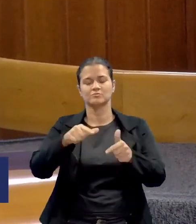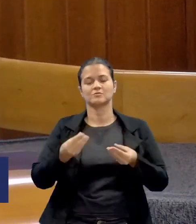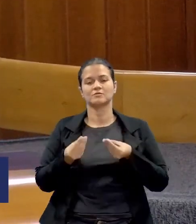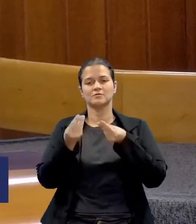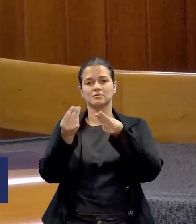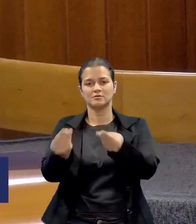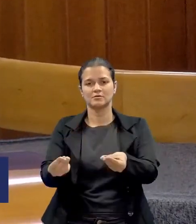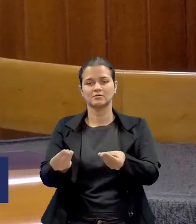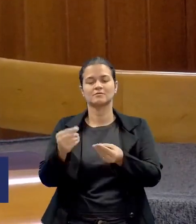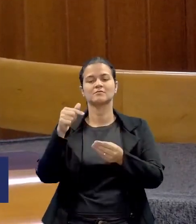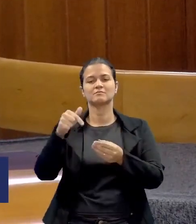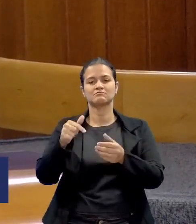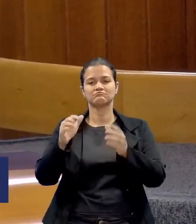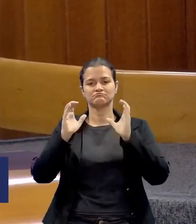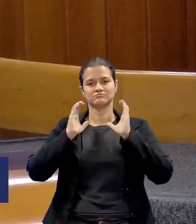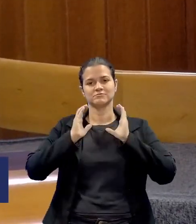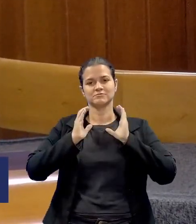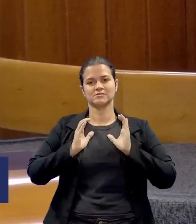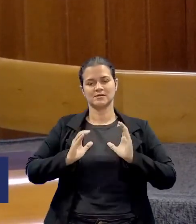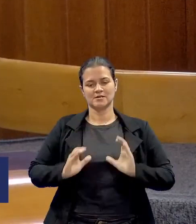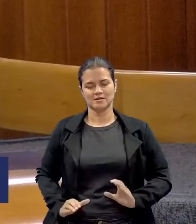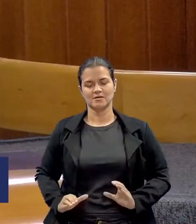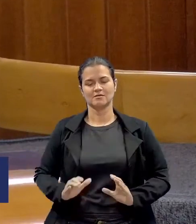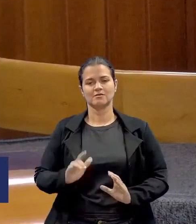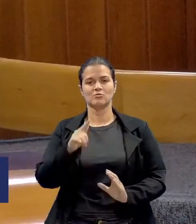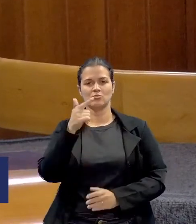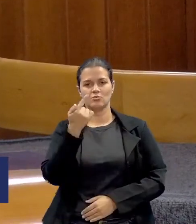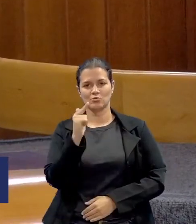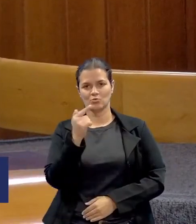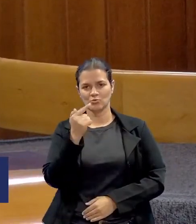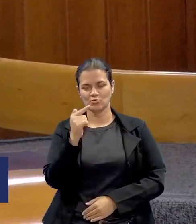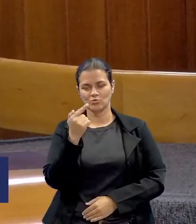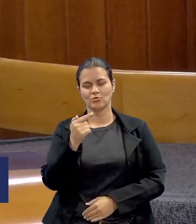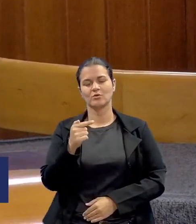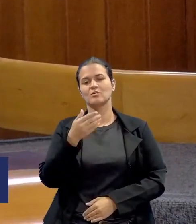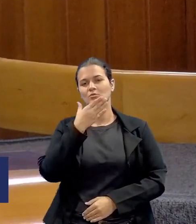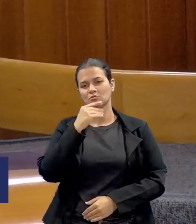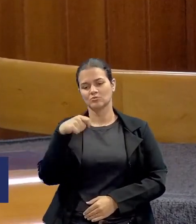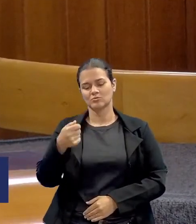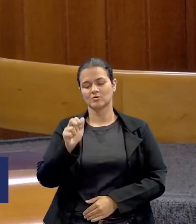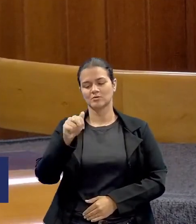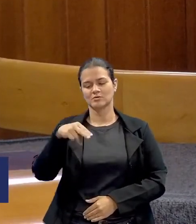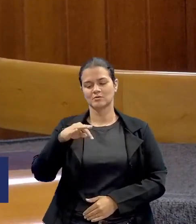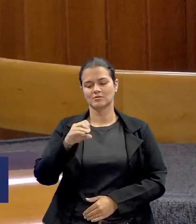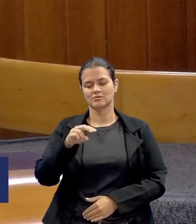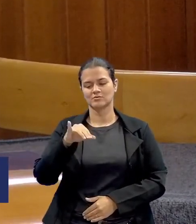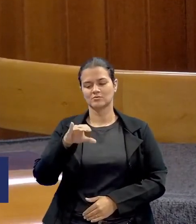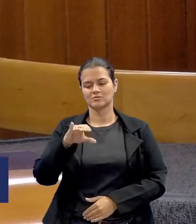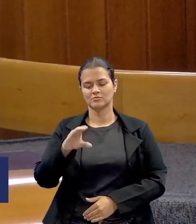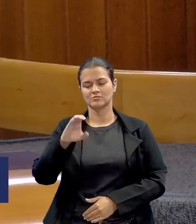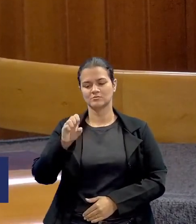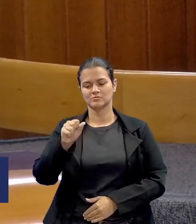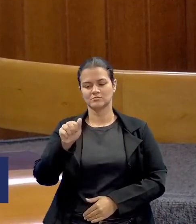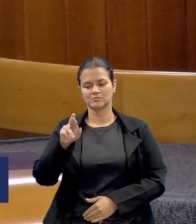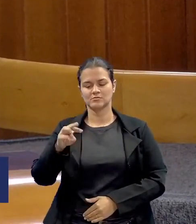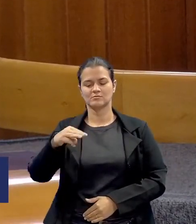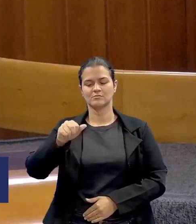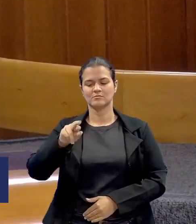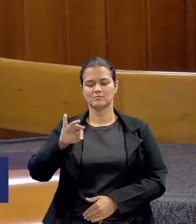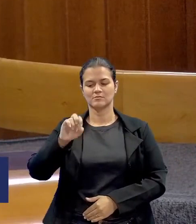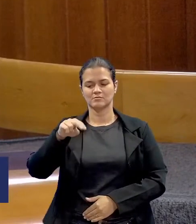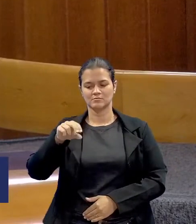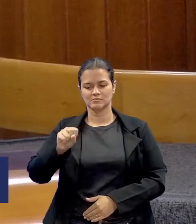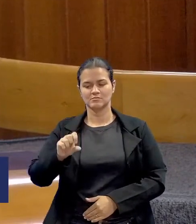o título de cidadão goianiense ao senhor Antônio César Martins Lopes e